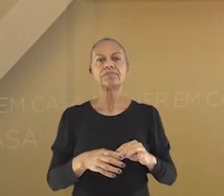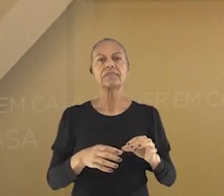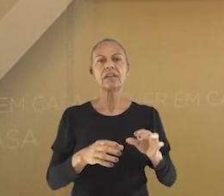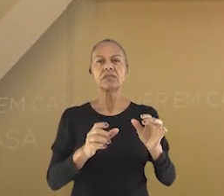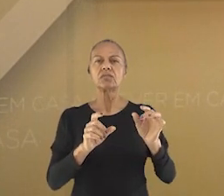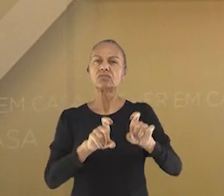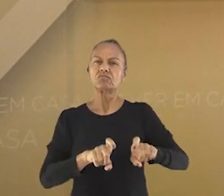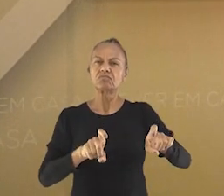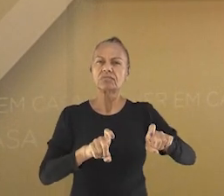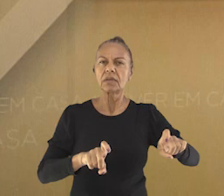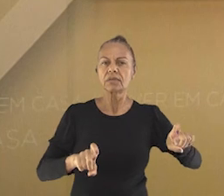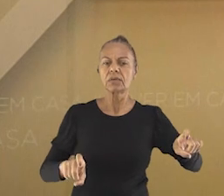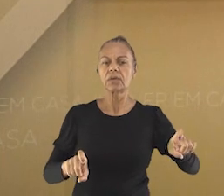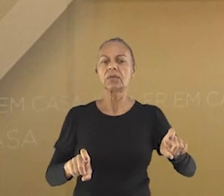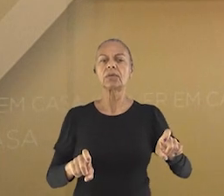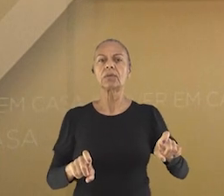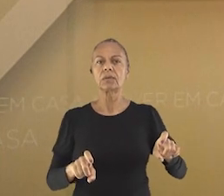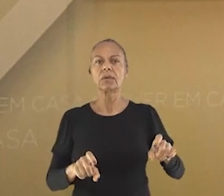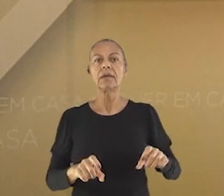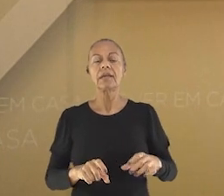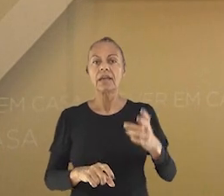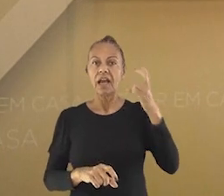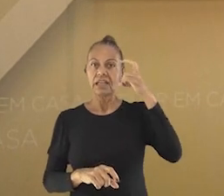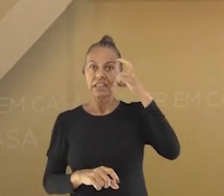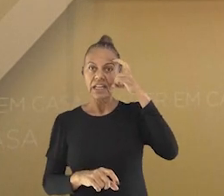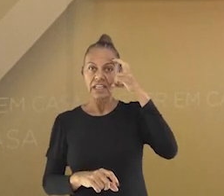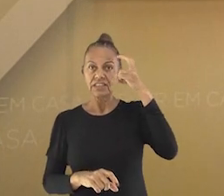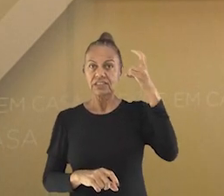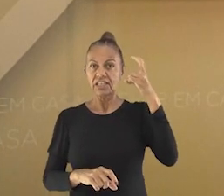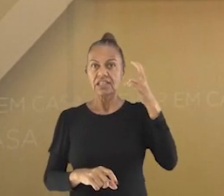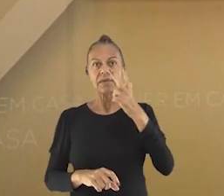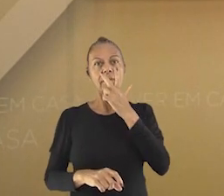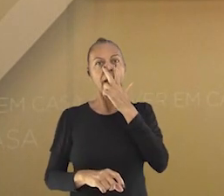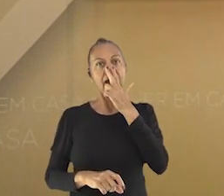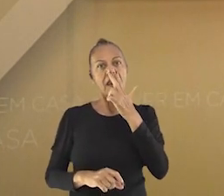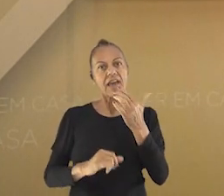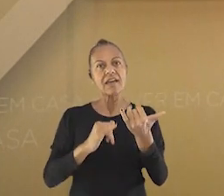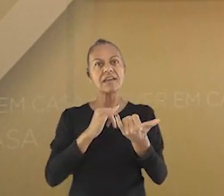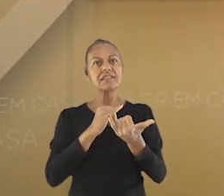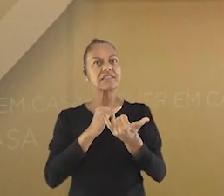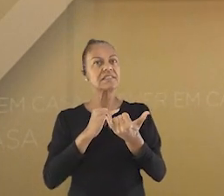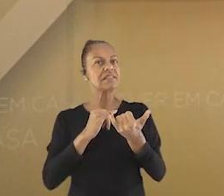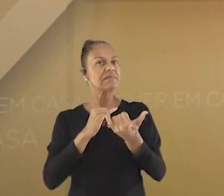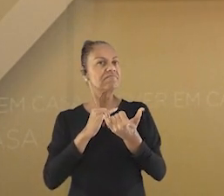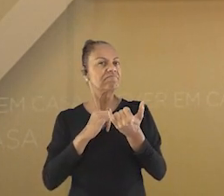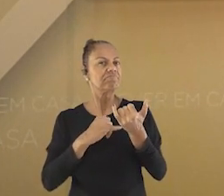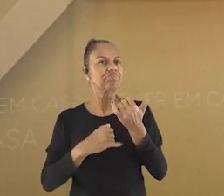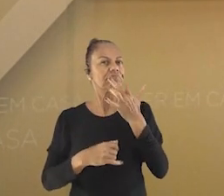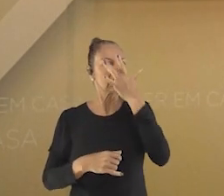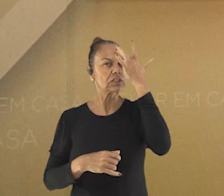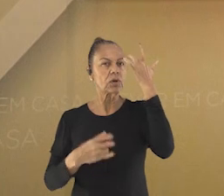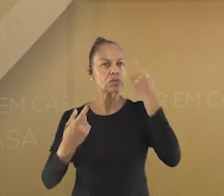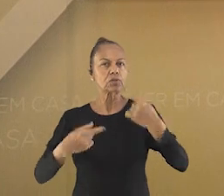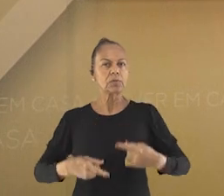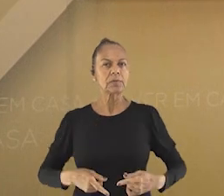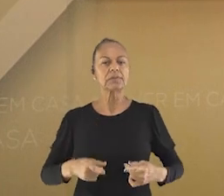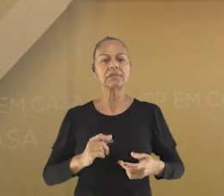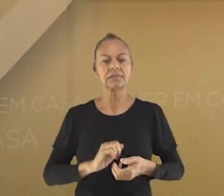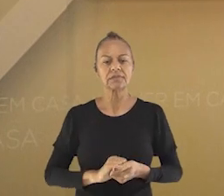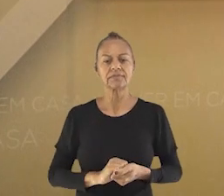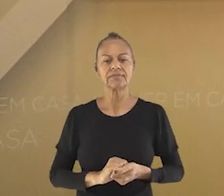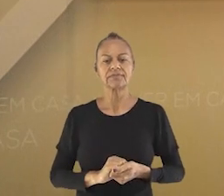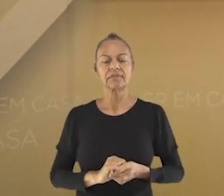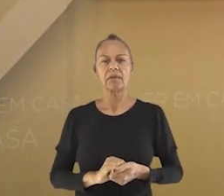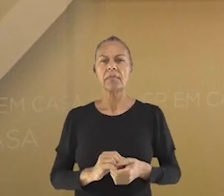à humana, mas identificando padrões e fazendo análises com a velocidade e